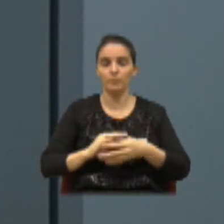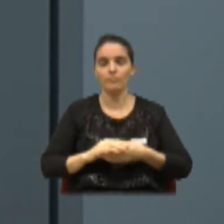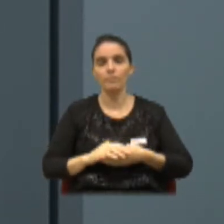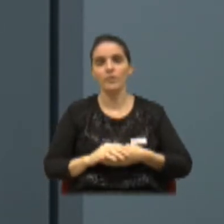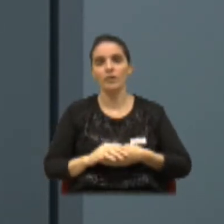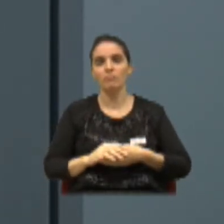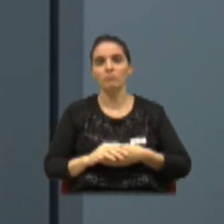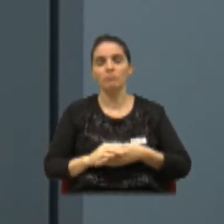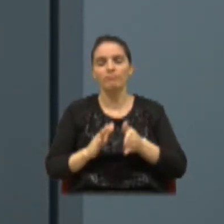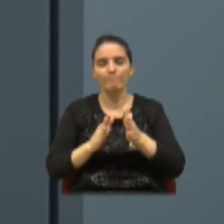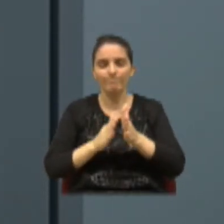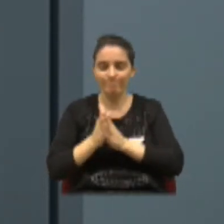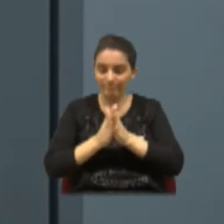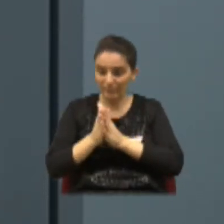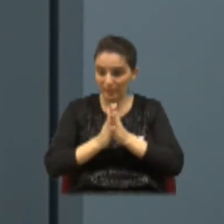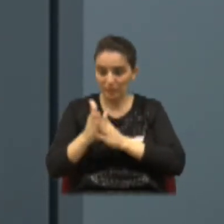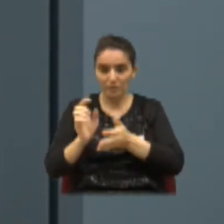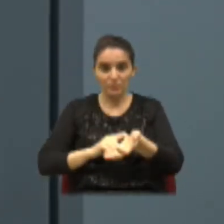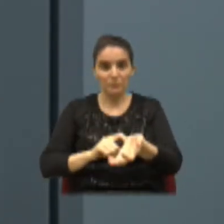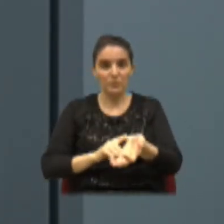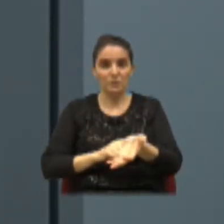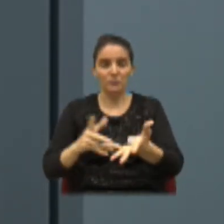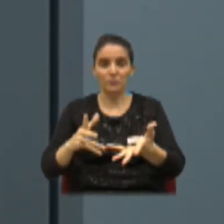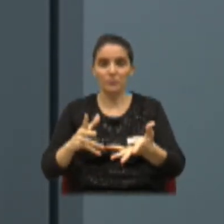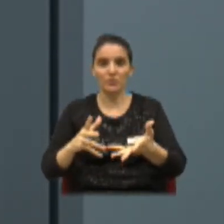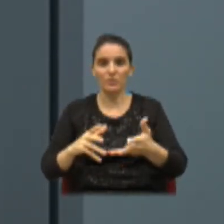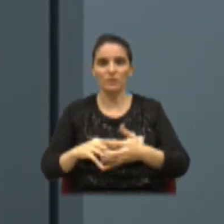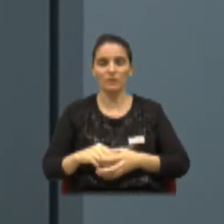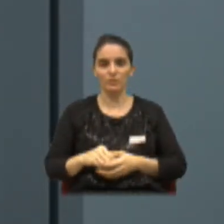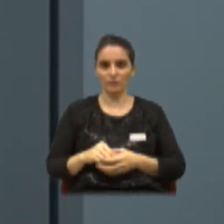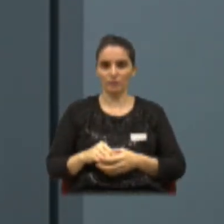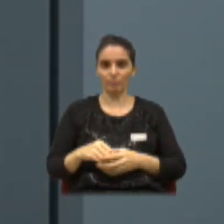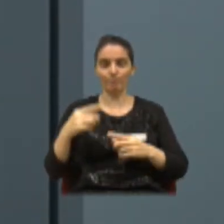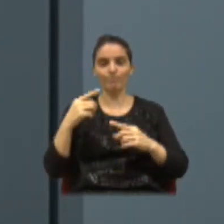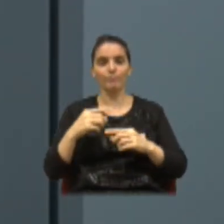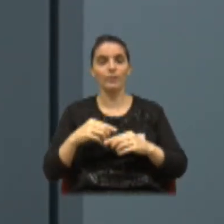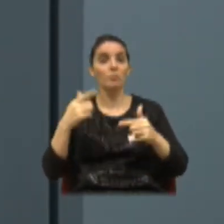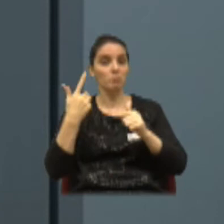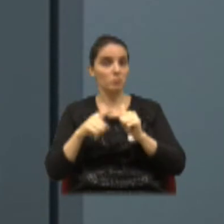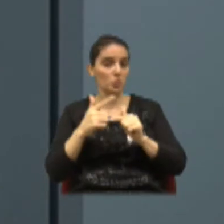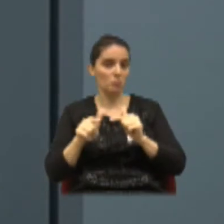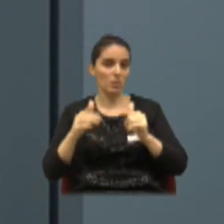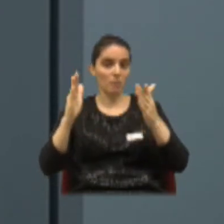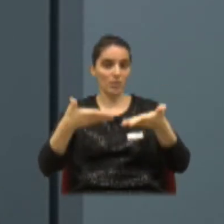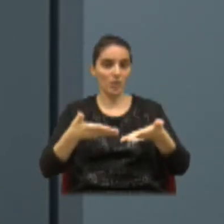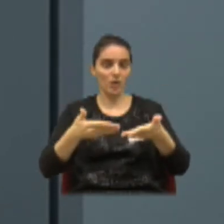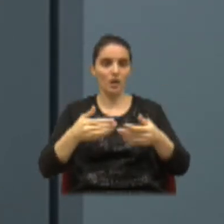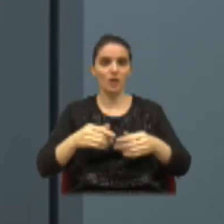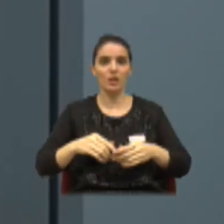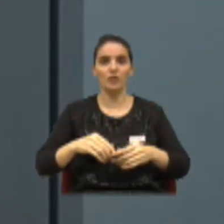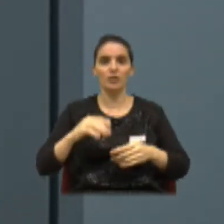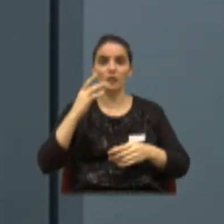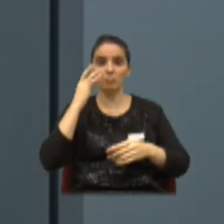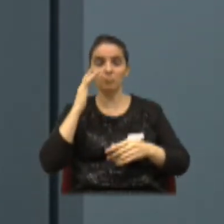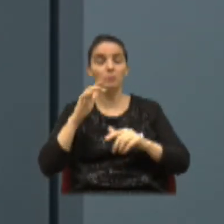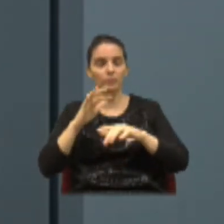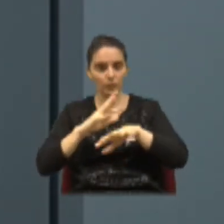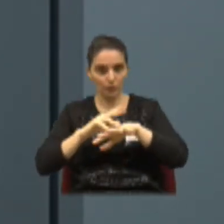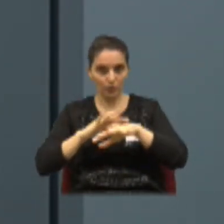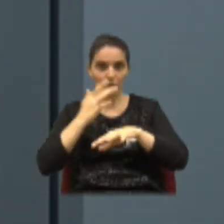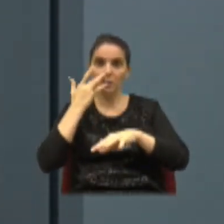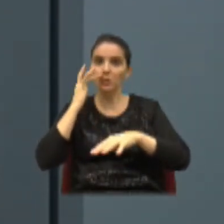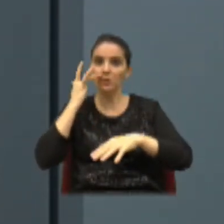decorrência disso que o senhor está aqui querendo prevenir. Osteoporose, fratura. Nós bem sabemos, né, que não é que você